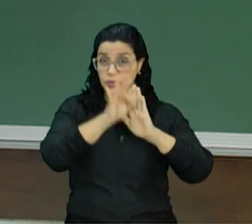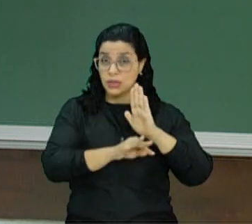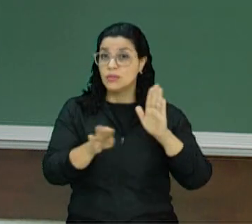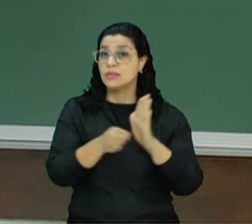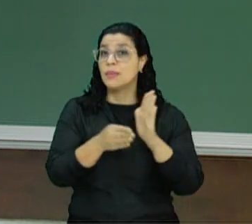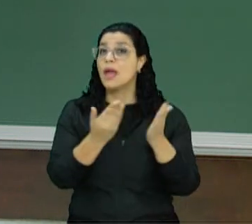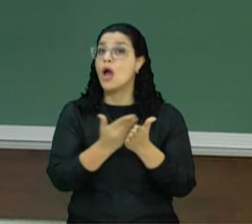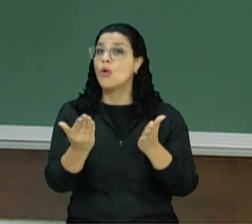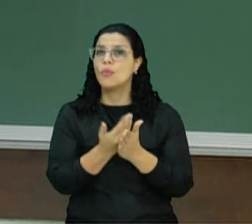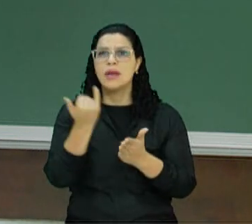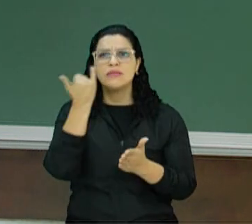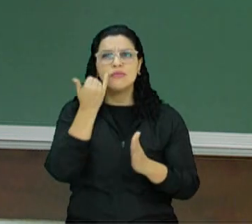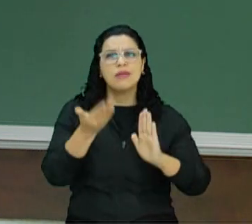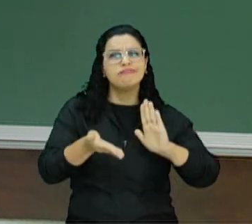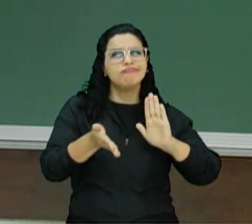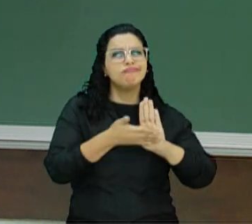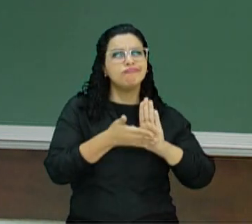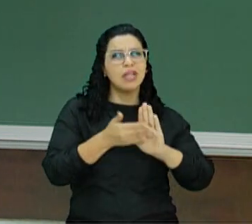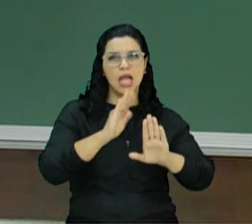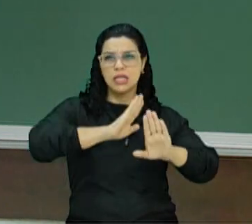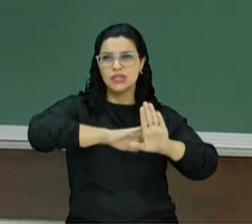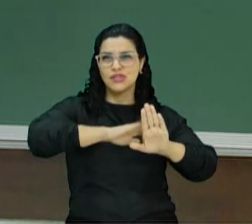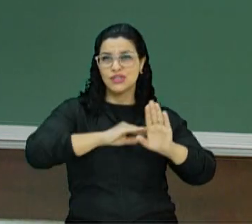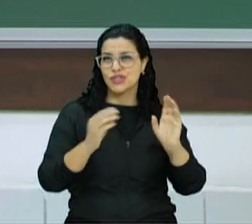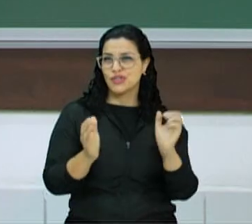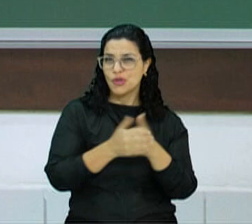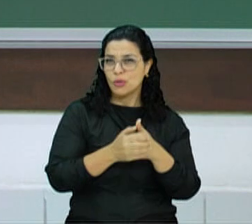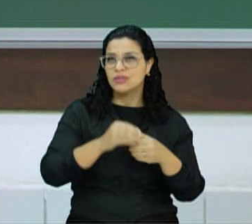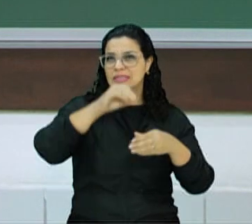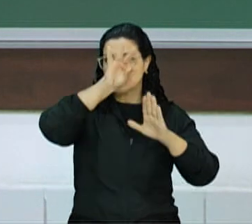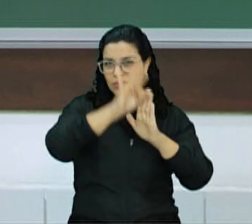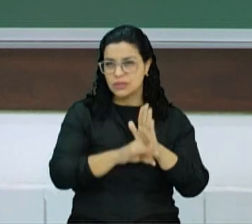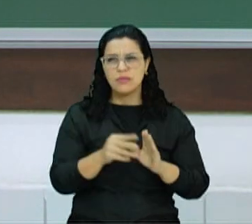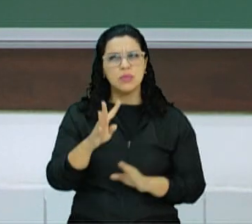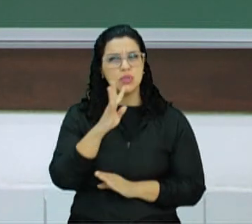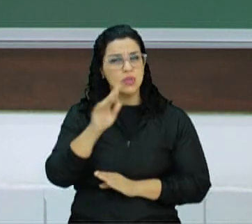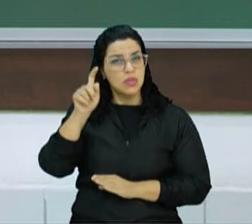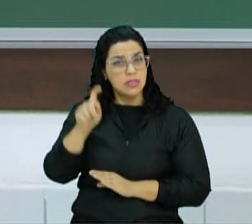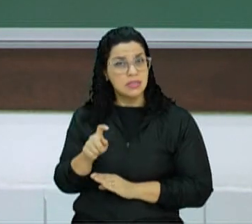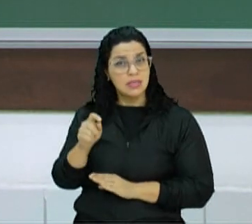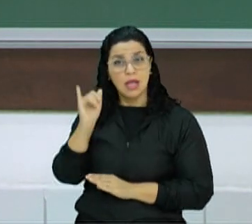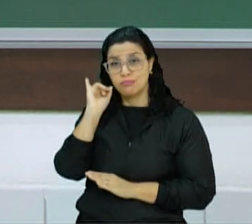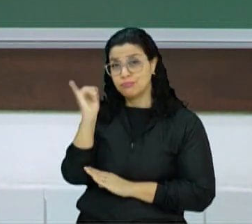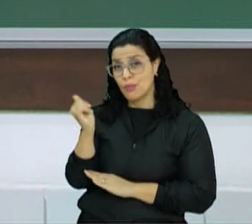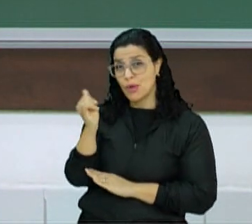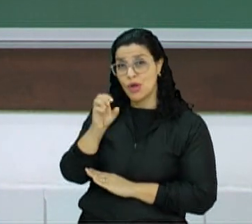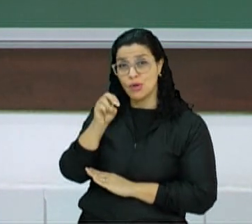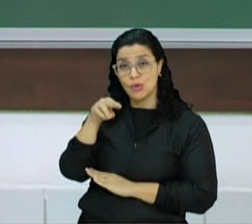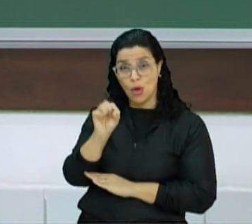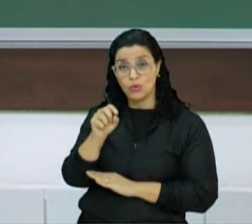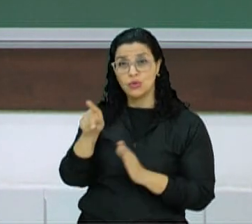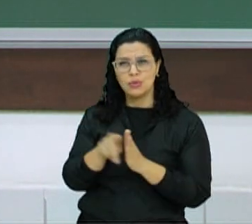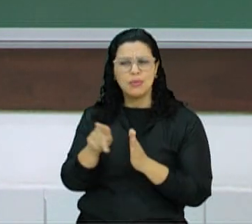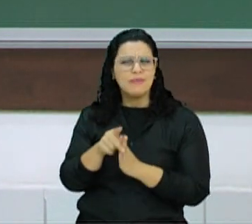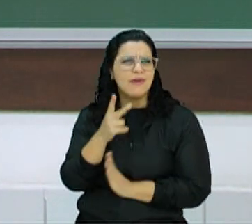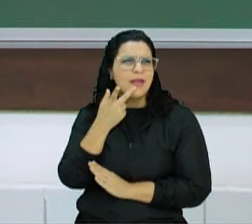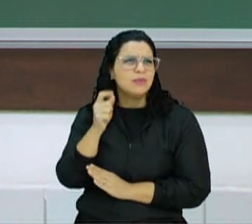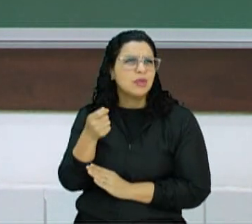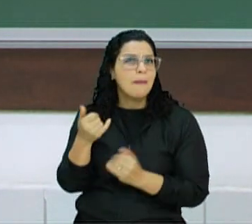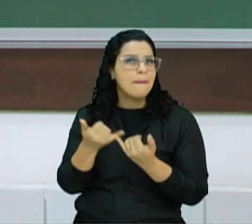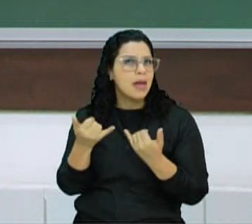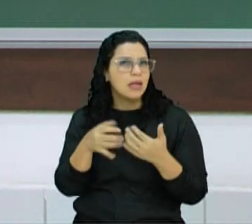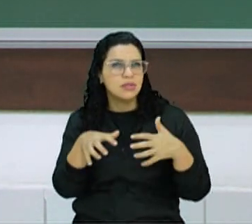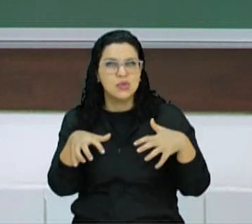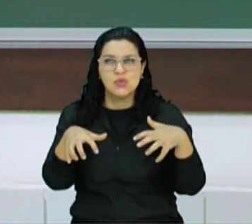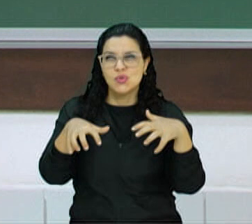também as informações implícitas. Então vamos lá conhecer este conto, digamos, meio